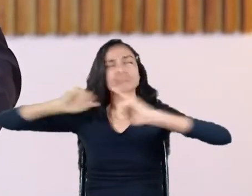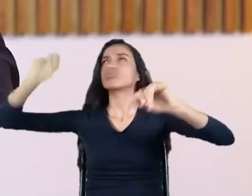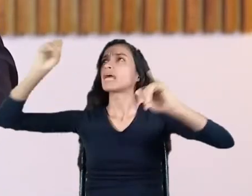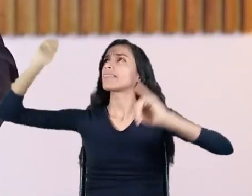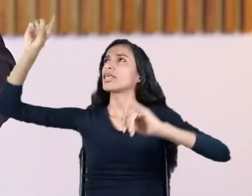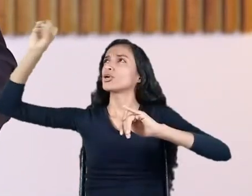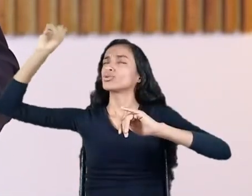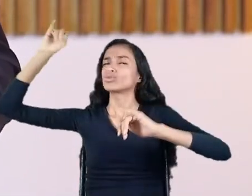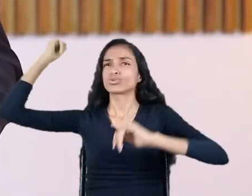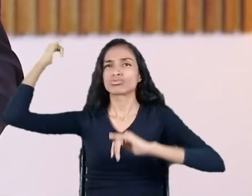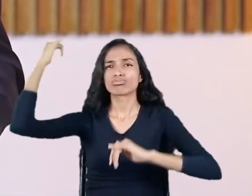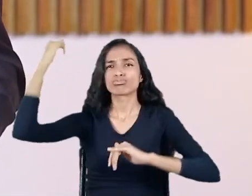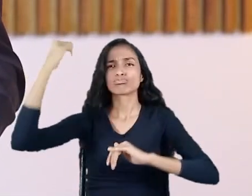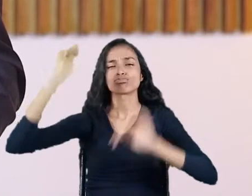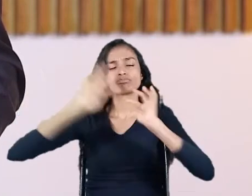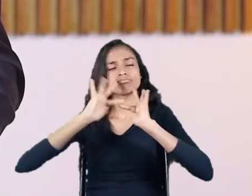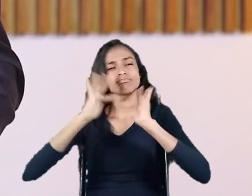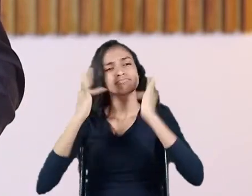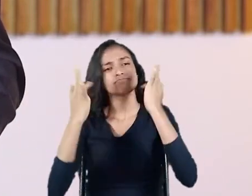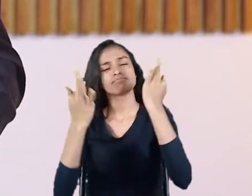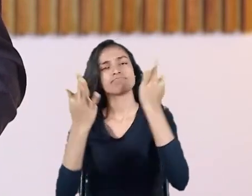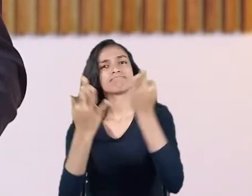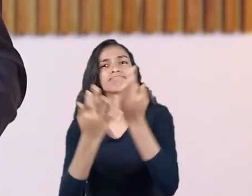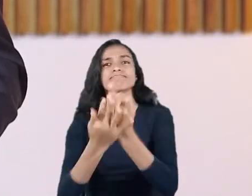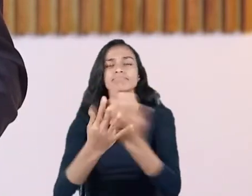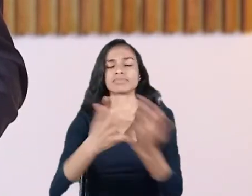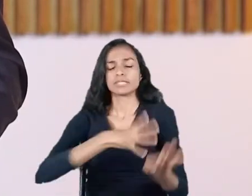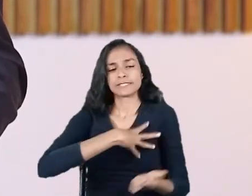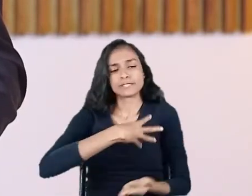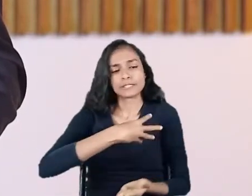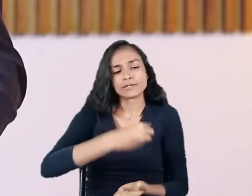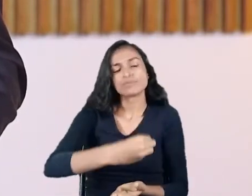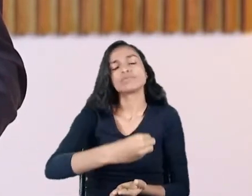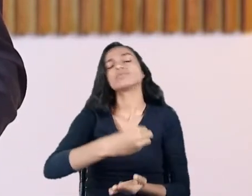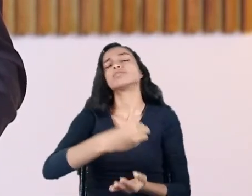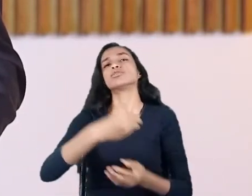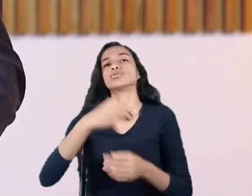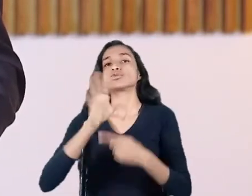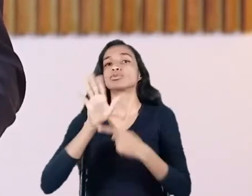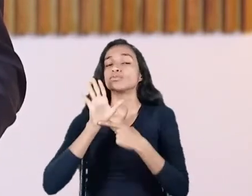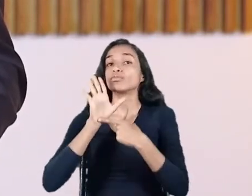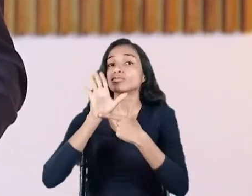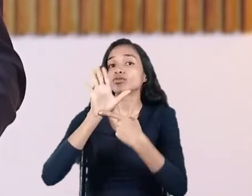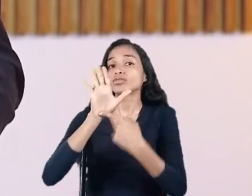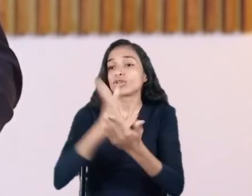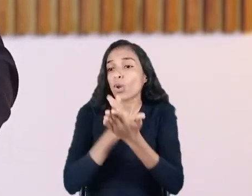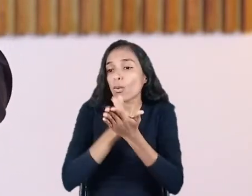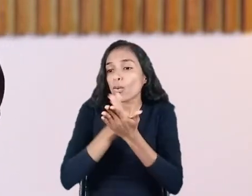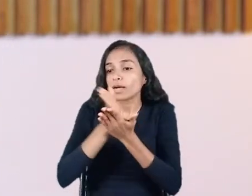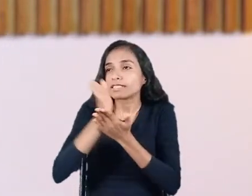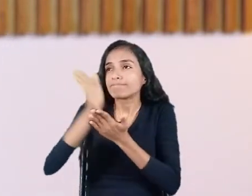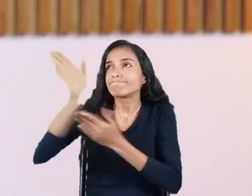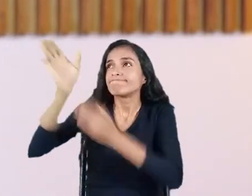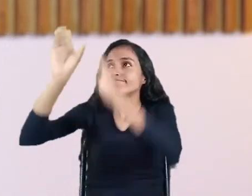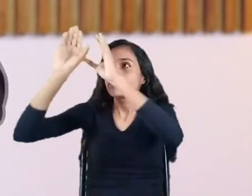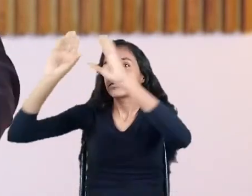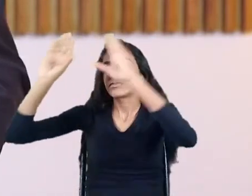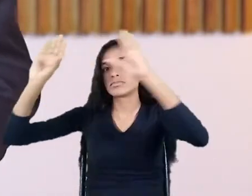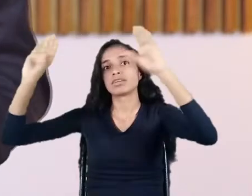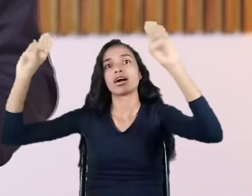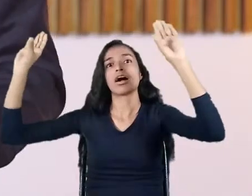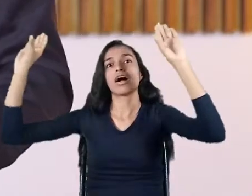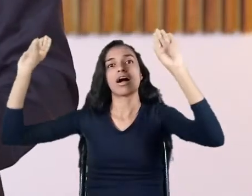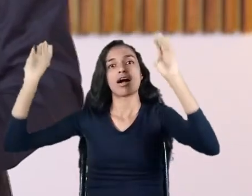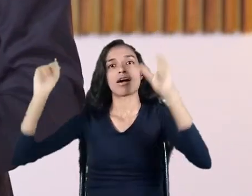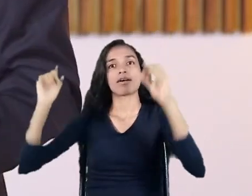mães de família, até mesmo para os filhos, mostrando para eles qual o caminho da salvação, mostrando para eles onde está